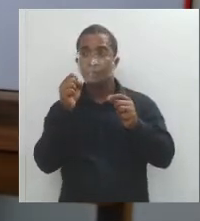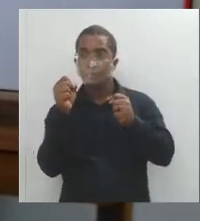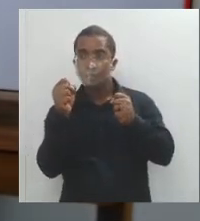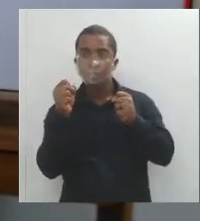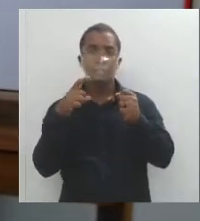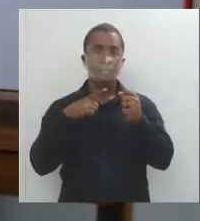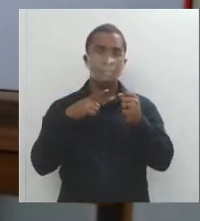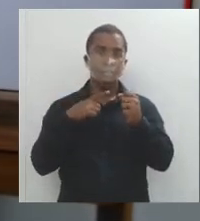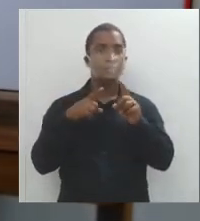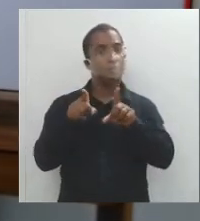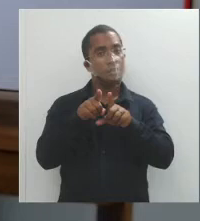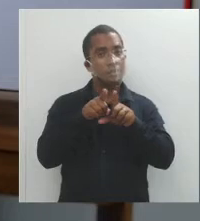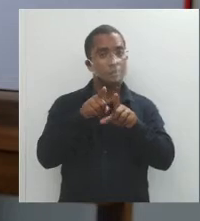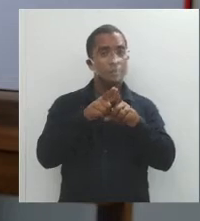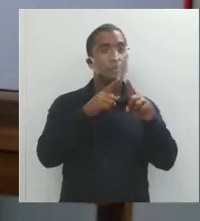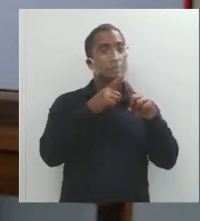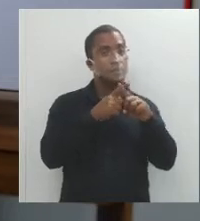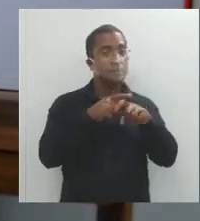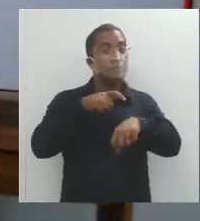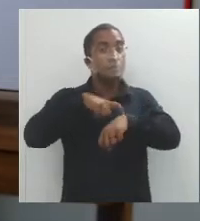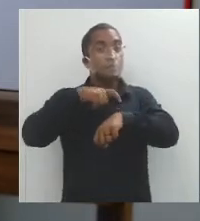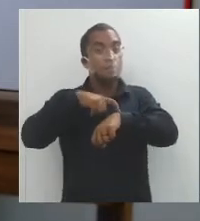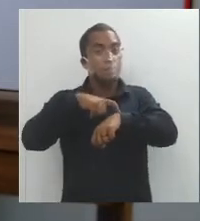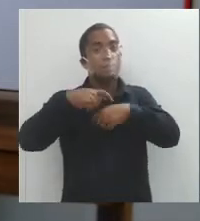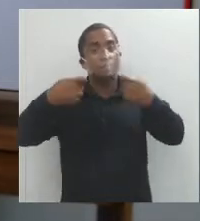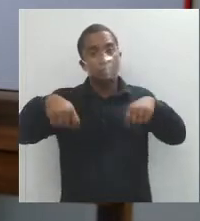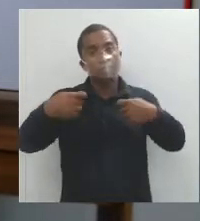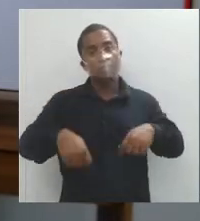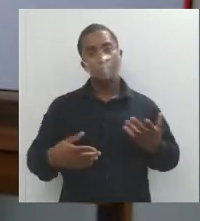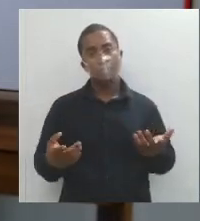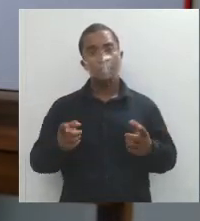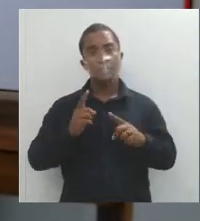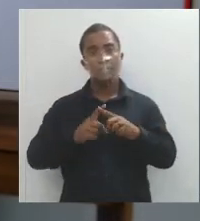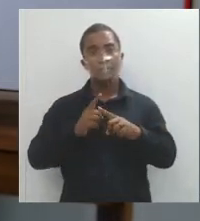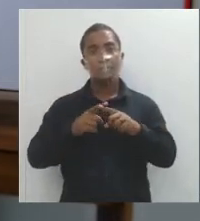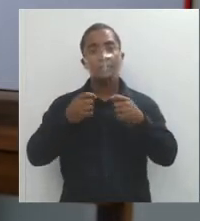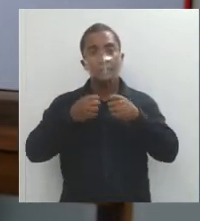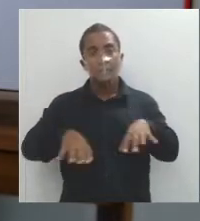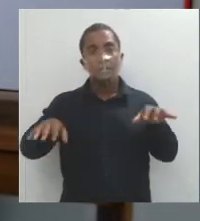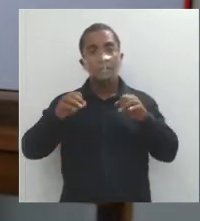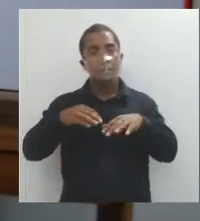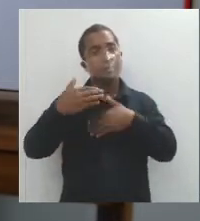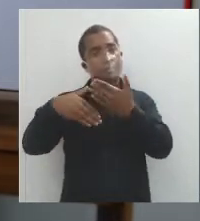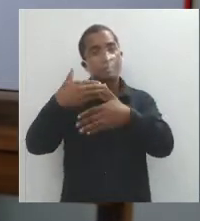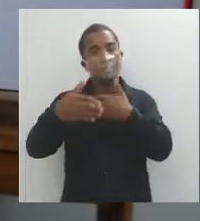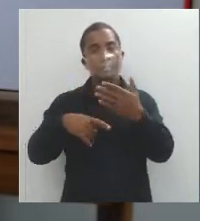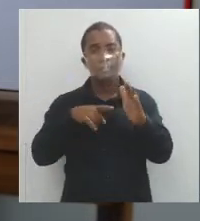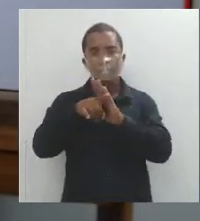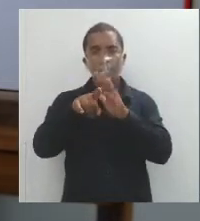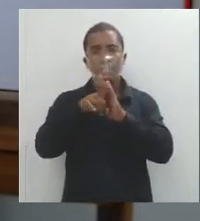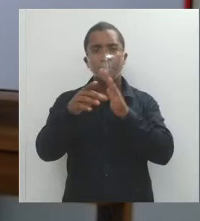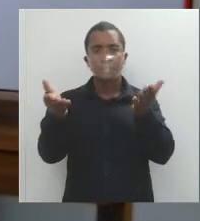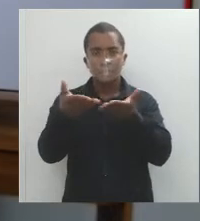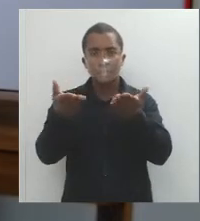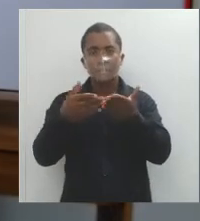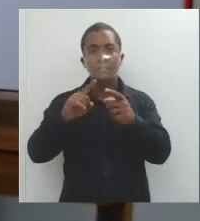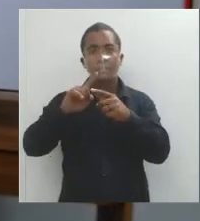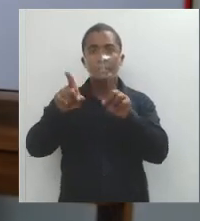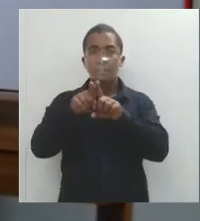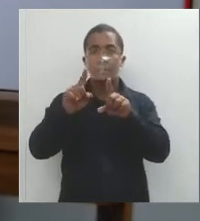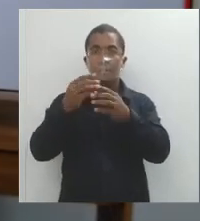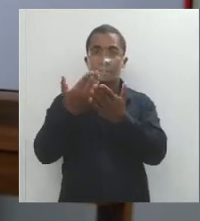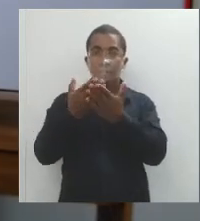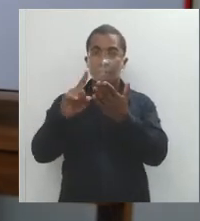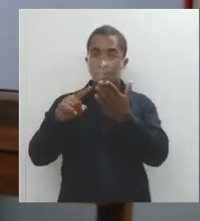grandeza, a potência vezes tempo, que é o consumo de energia, que a gente vai usar muitas fórmulas nessas questões que nós vamos resolver e na próxima